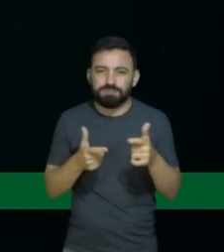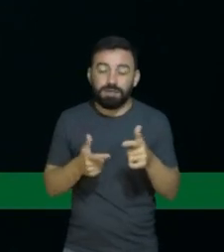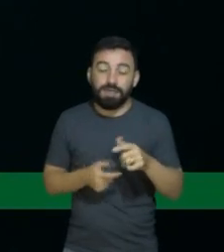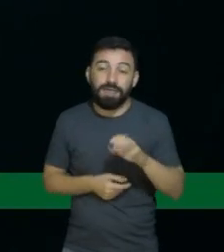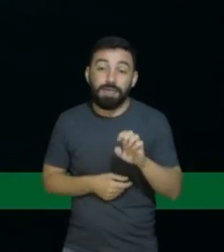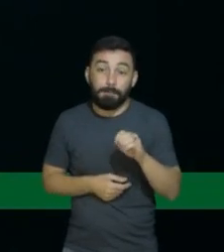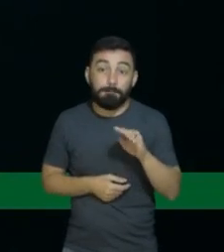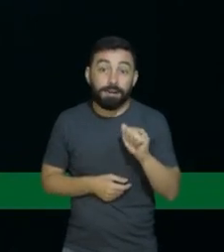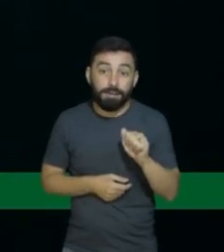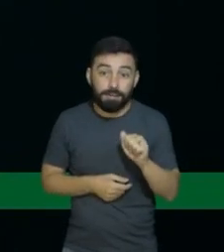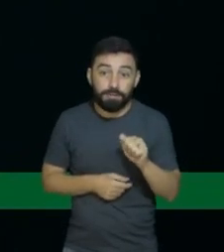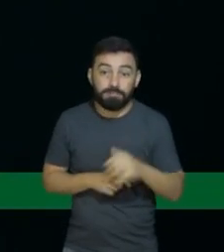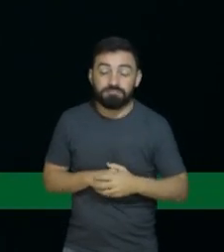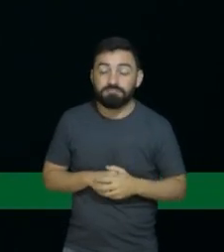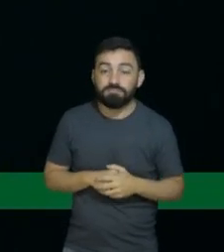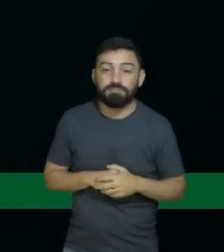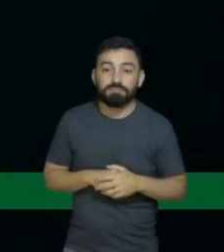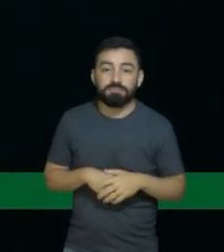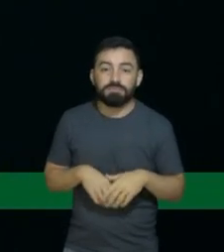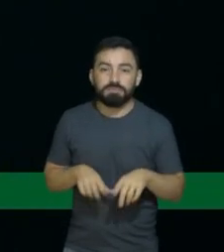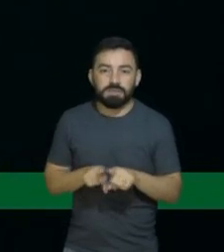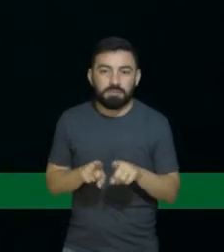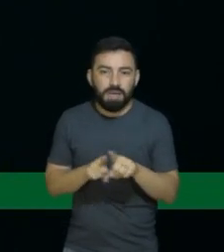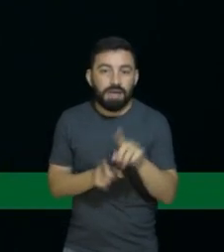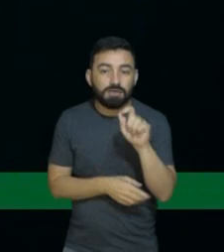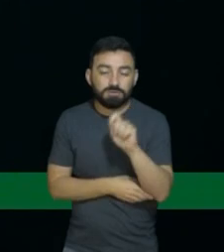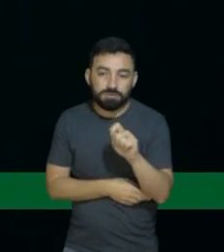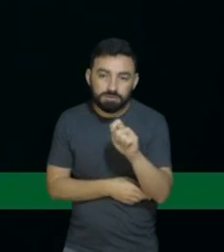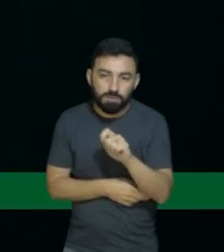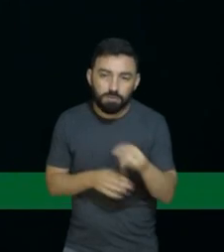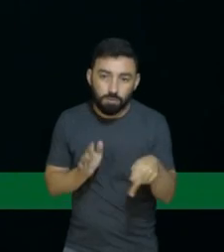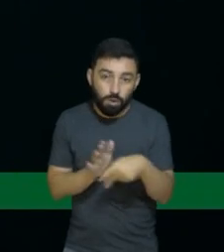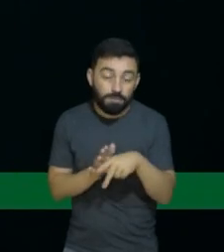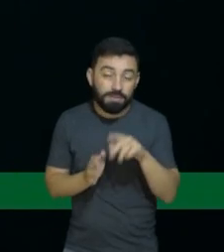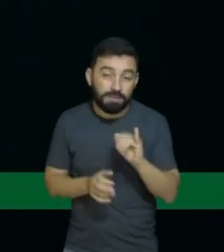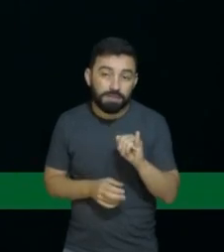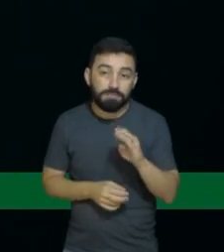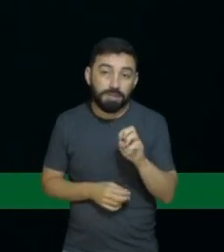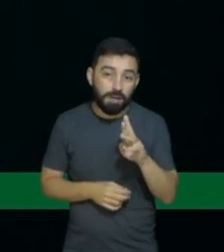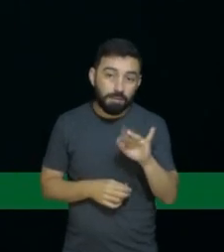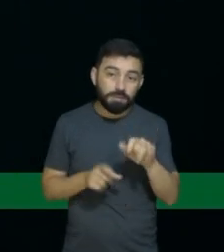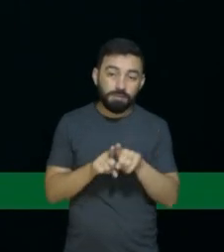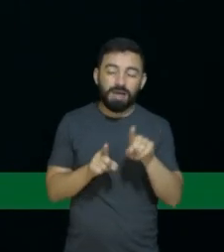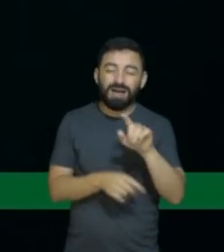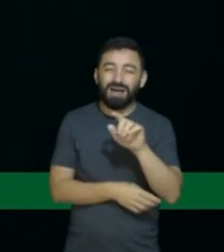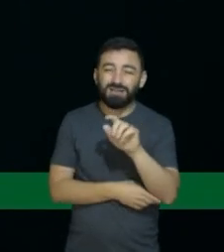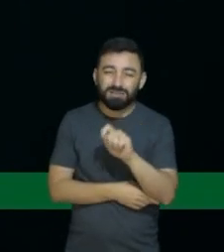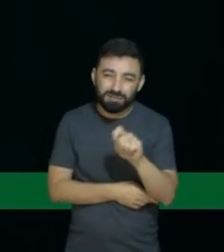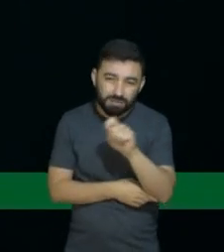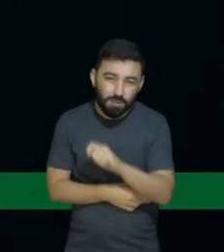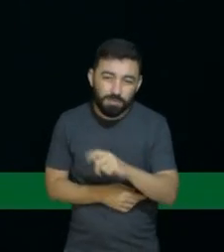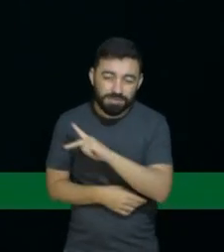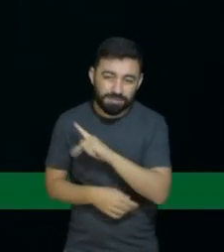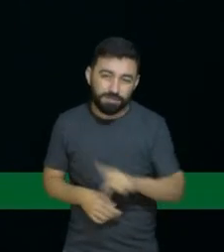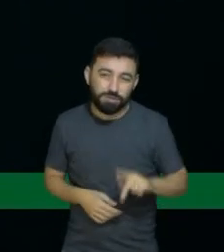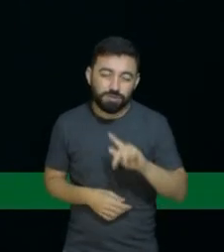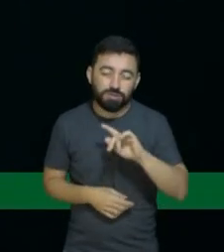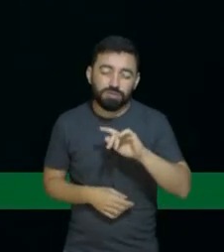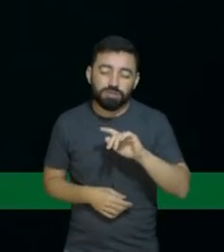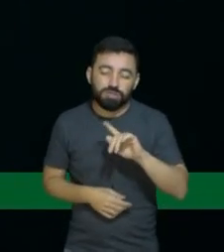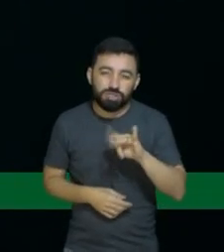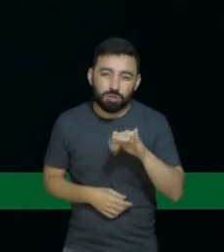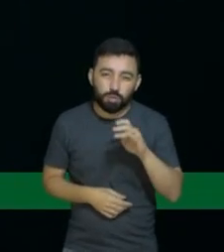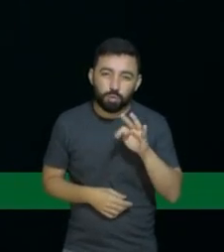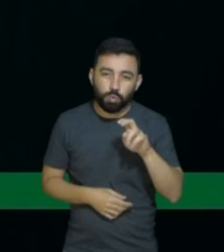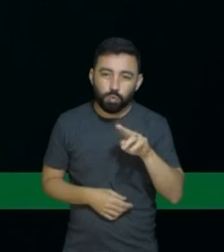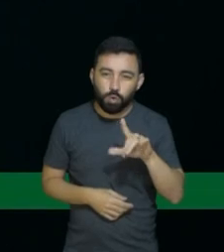a CDL de Vit marsum a associação comercial de Ibirama também a associação comercial de Presidente Júlio e nós em menos de um